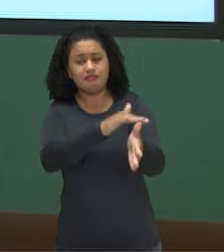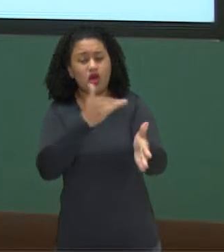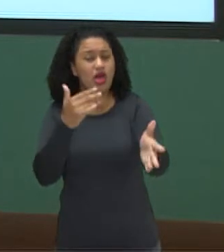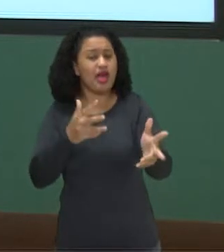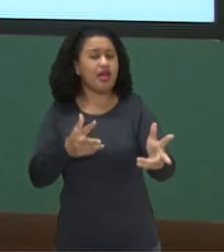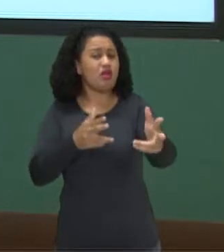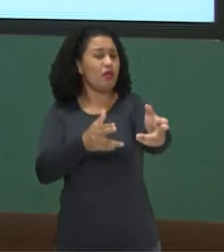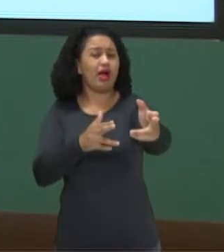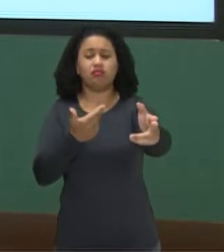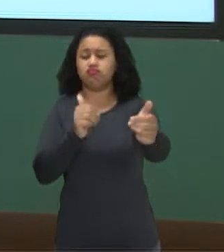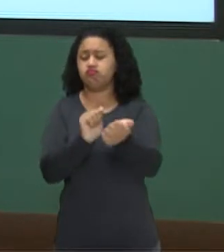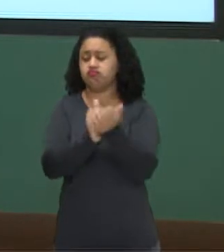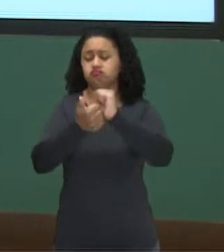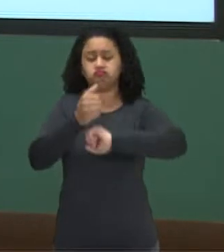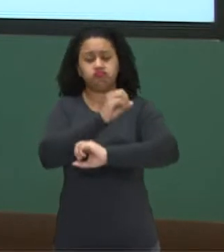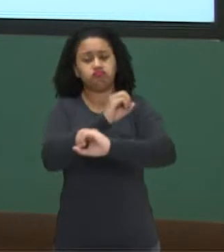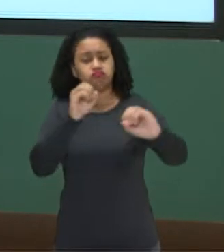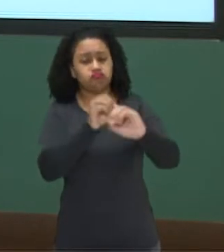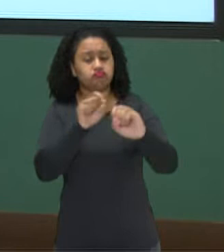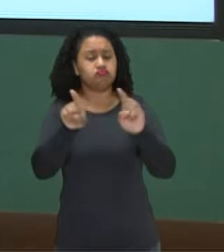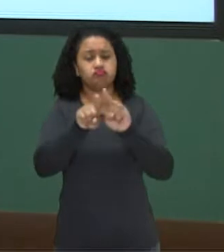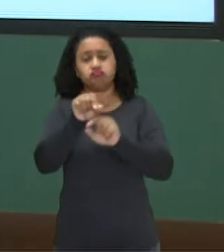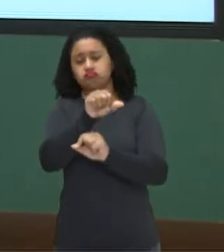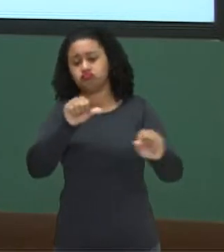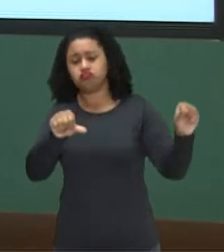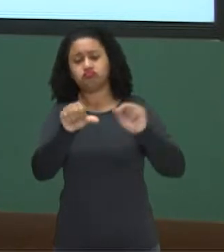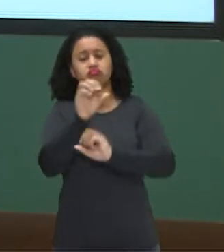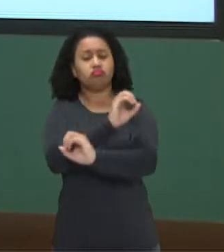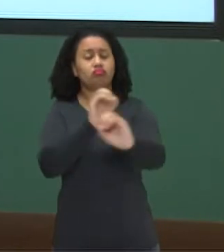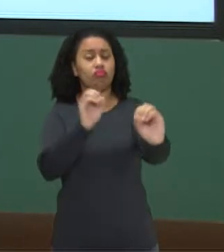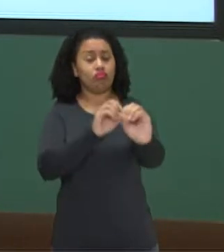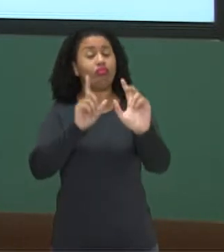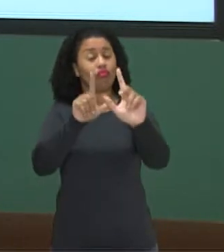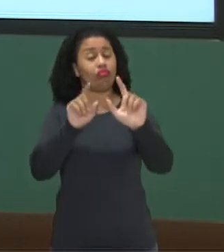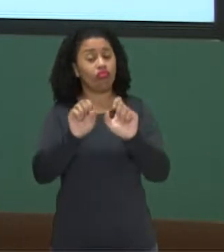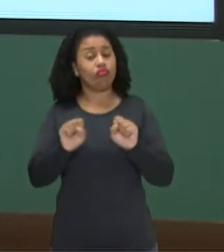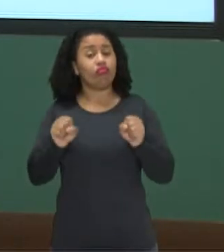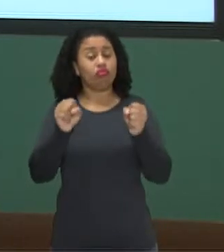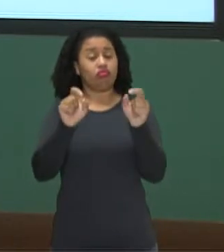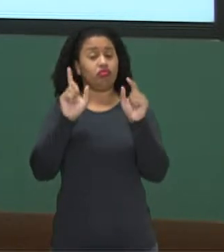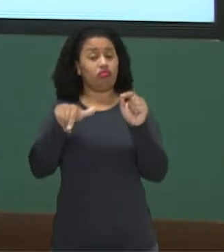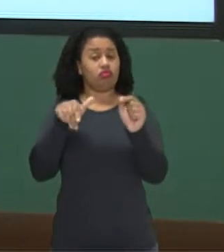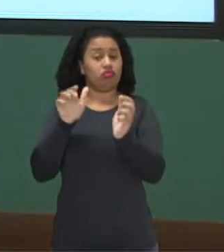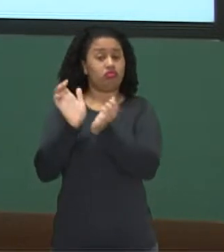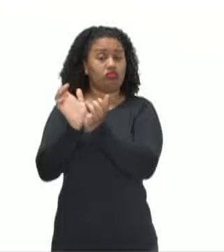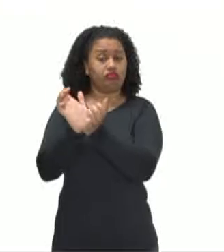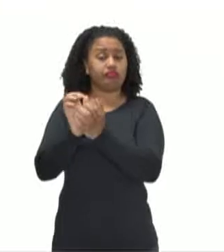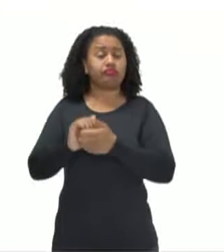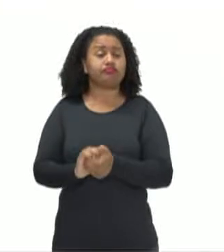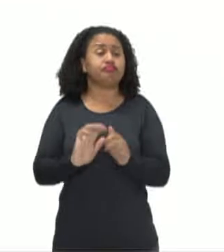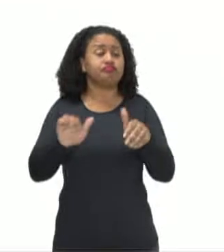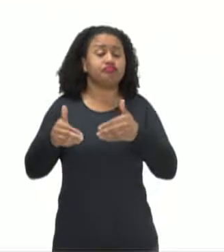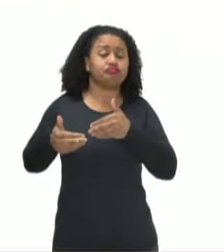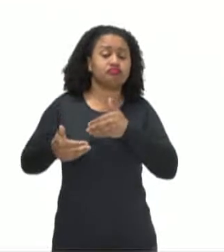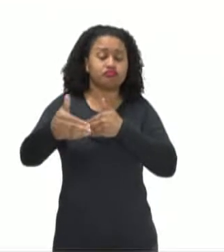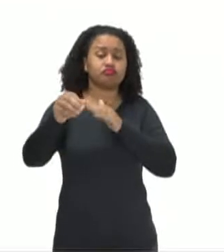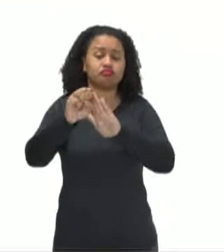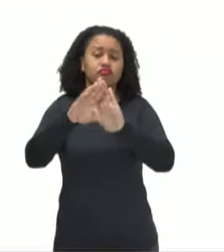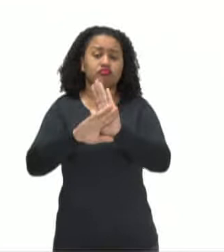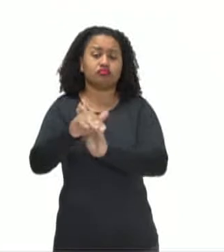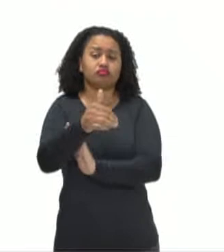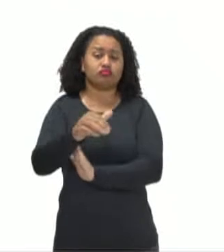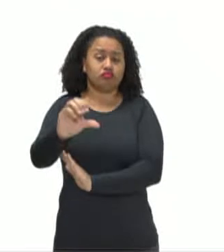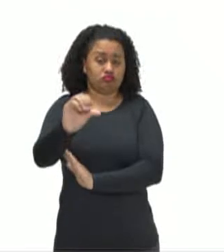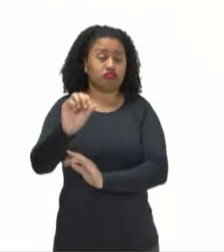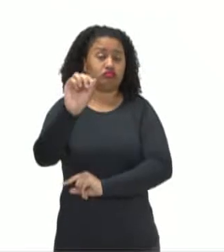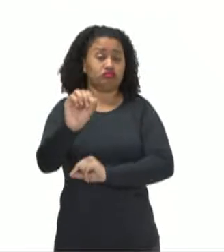nenhuma adaptação, sem nenhuma alteração. Era isso que defendiam os fixistas. A partir do século